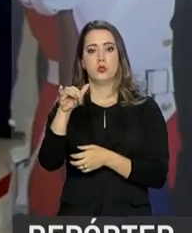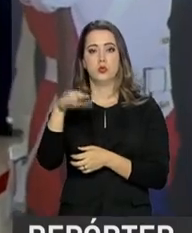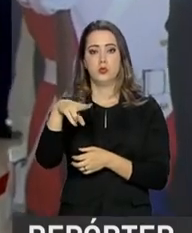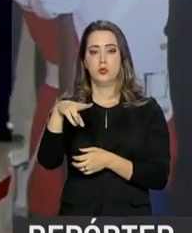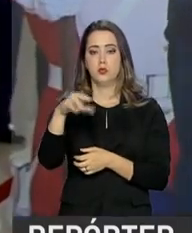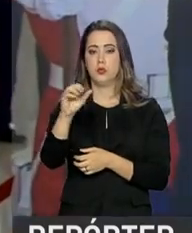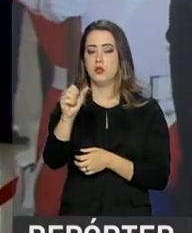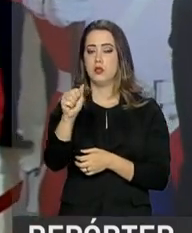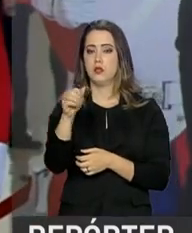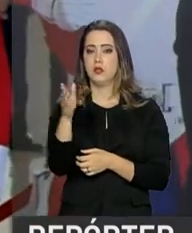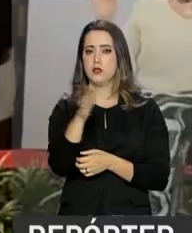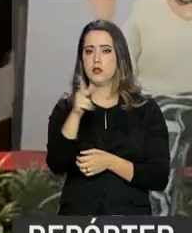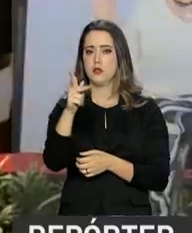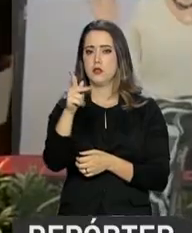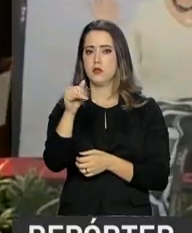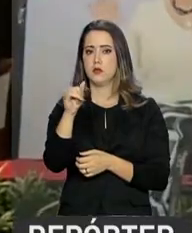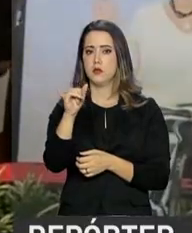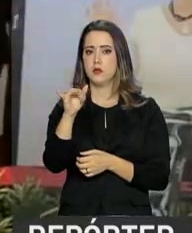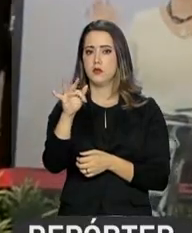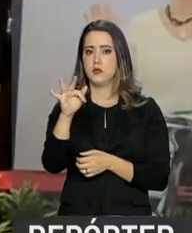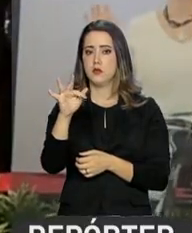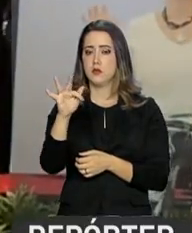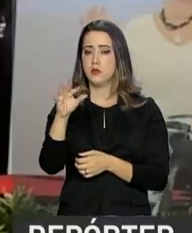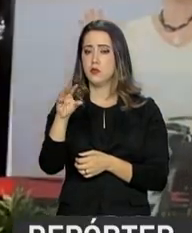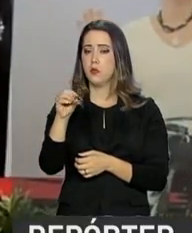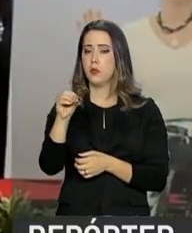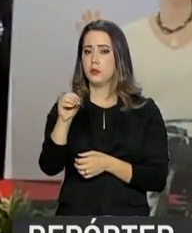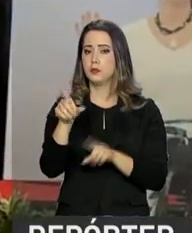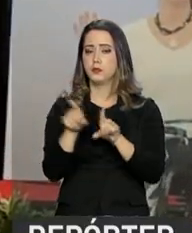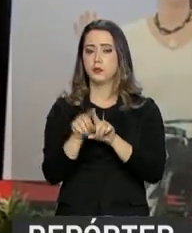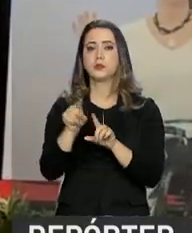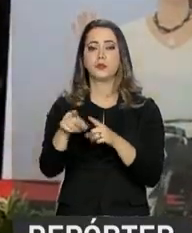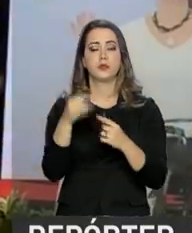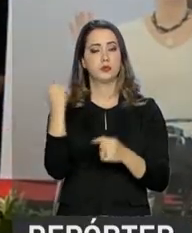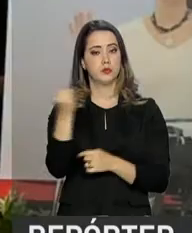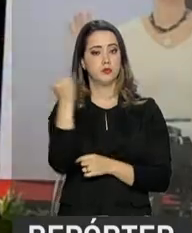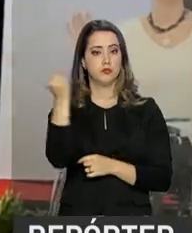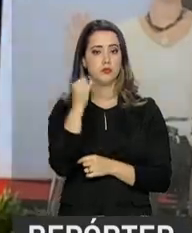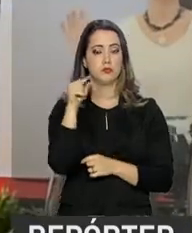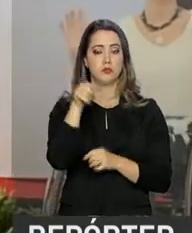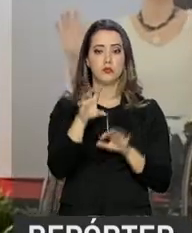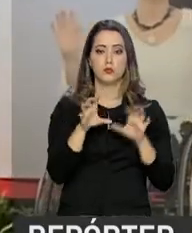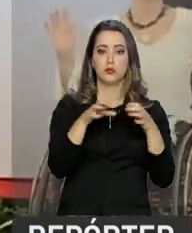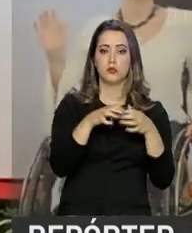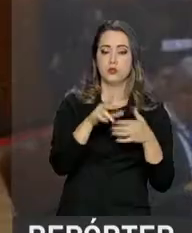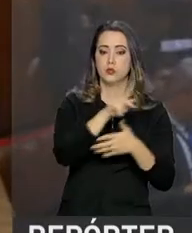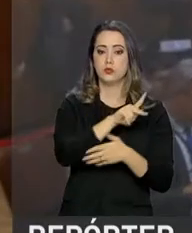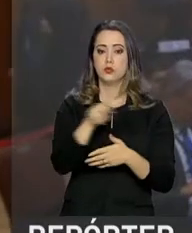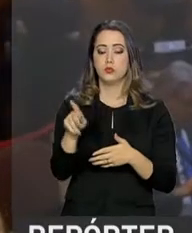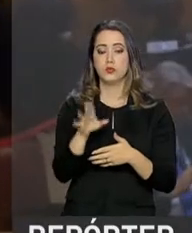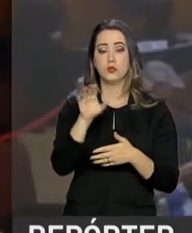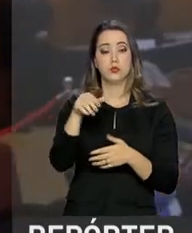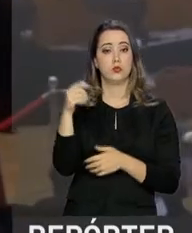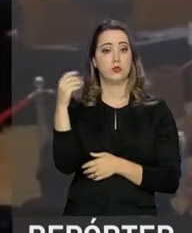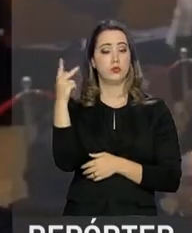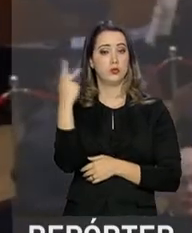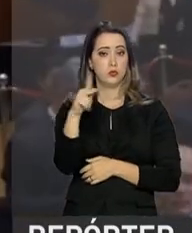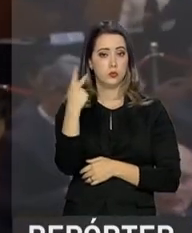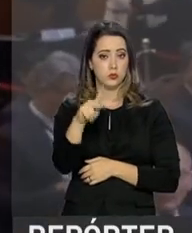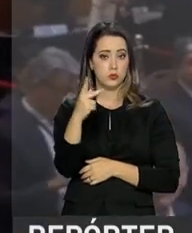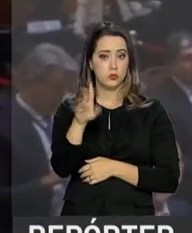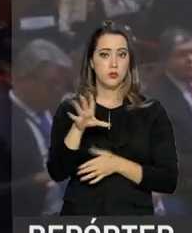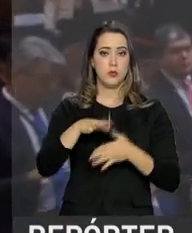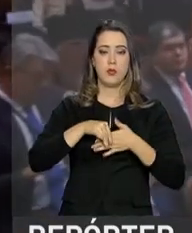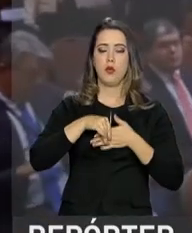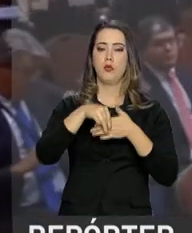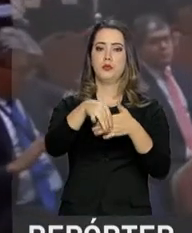e peru recebeu destaque nas discussões da cúpula de presidentes do mercosul em assunção no paraguai líderes dos países que formam